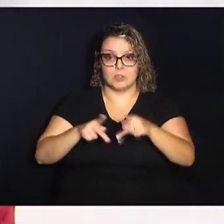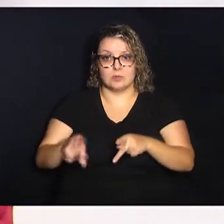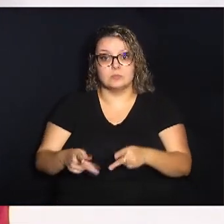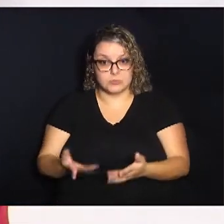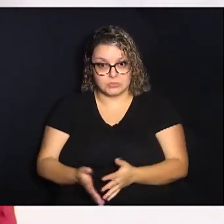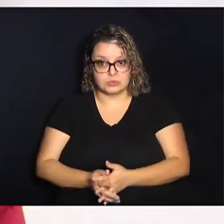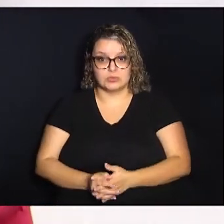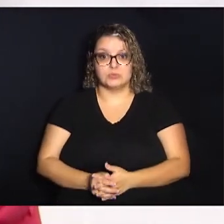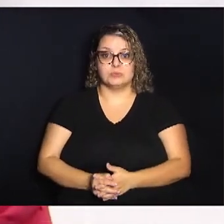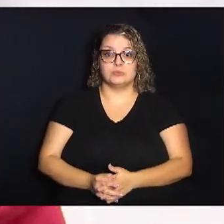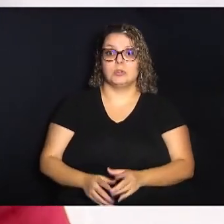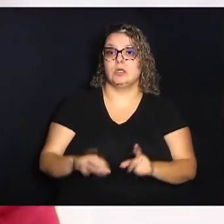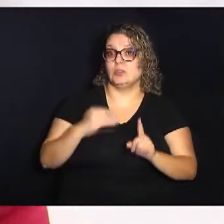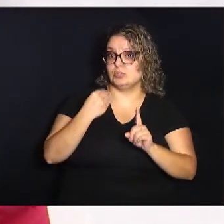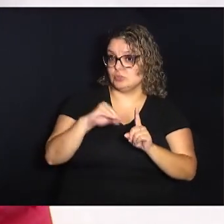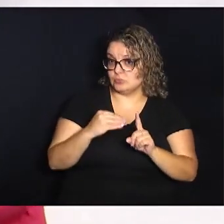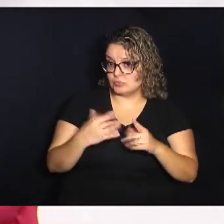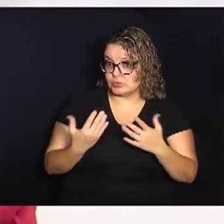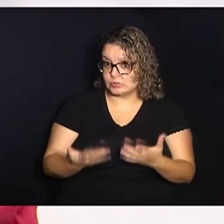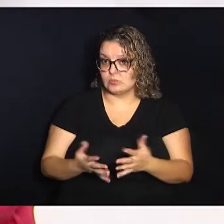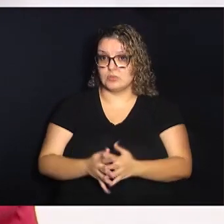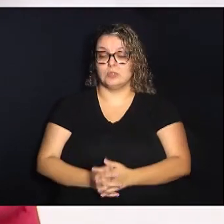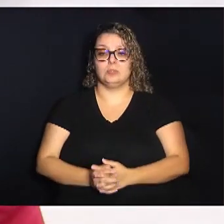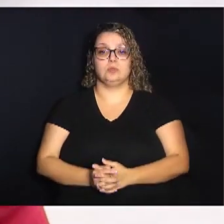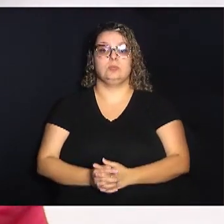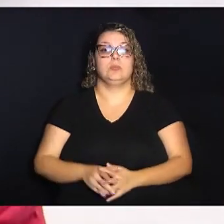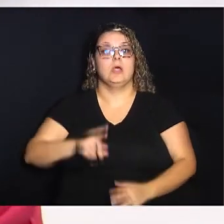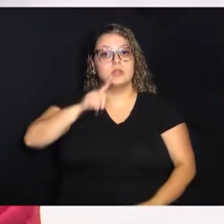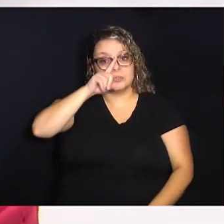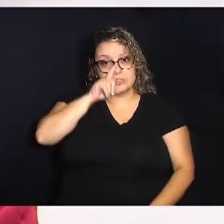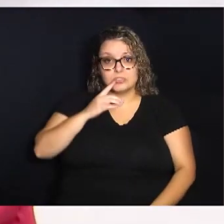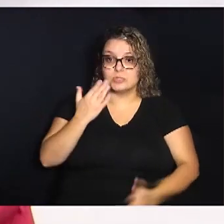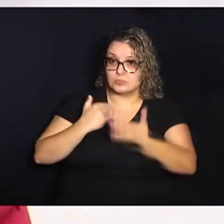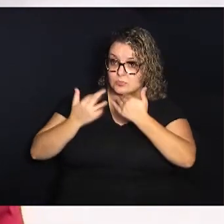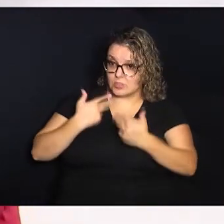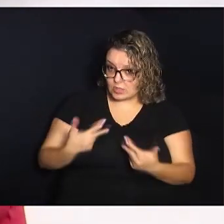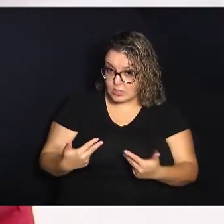situação de vulnerabilidade, situação de risco alimentar,